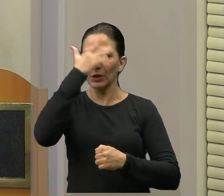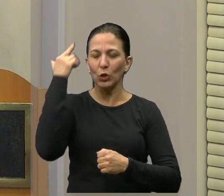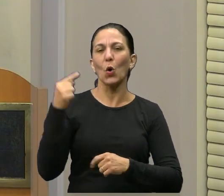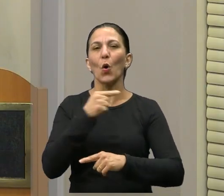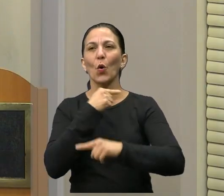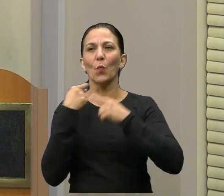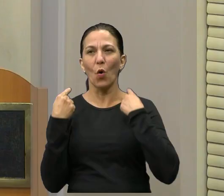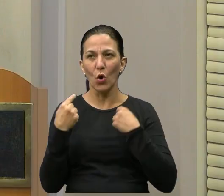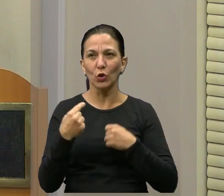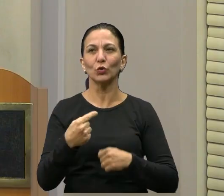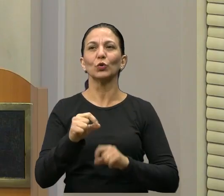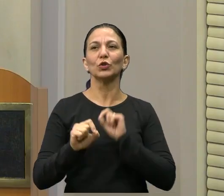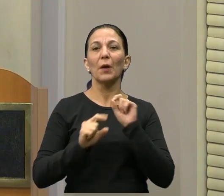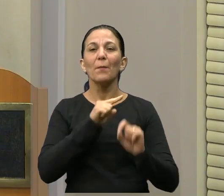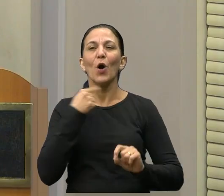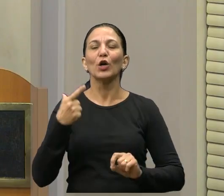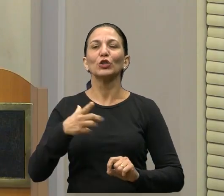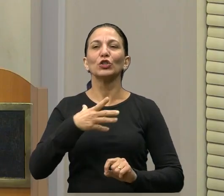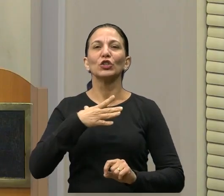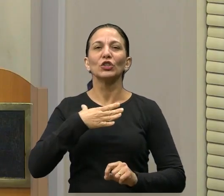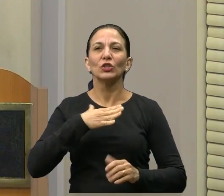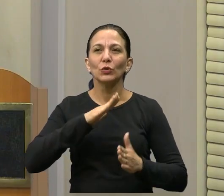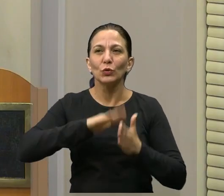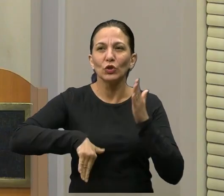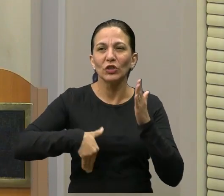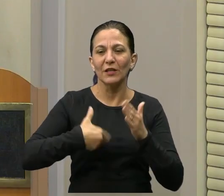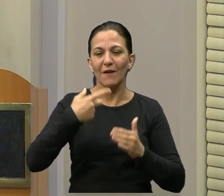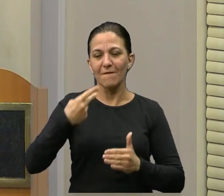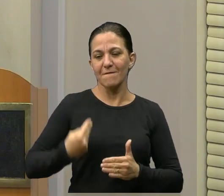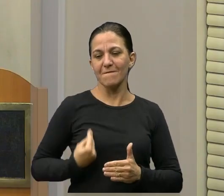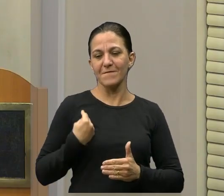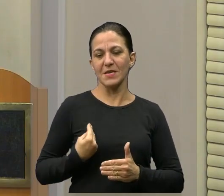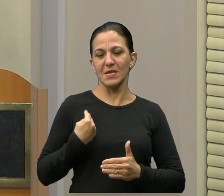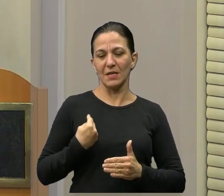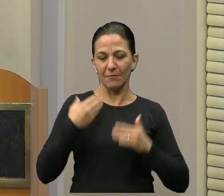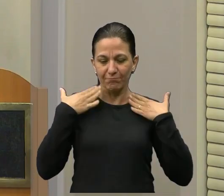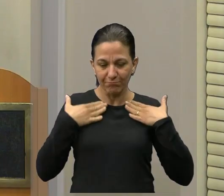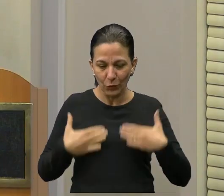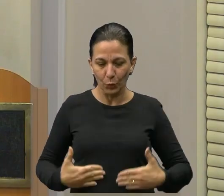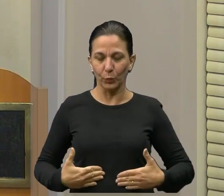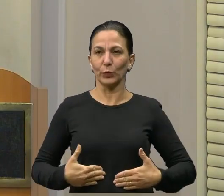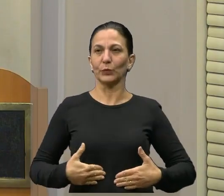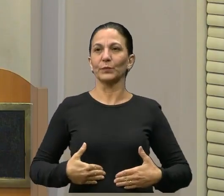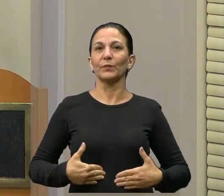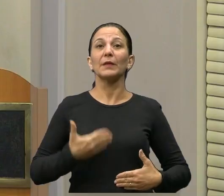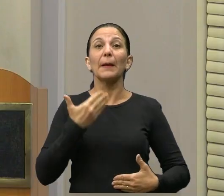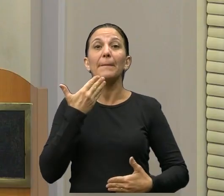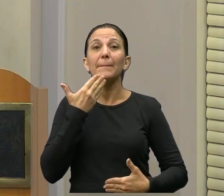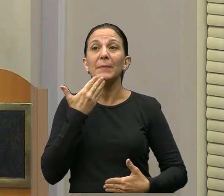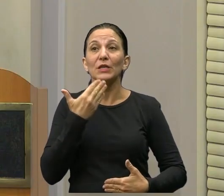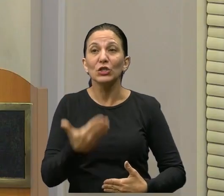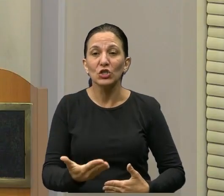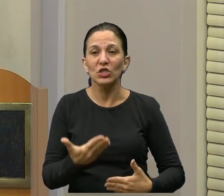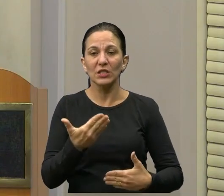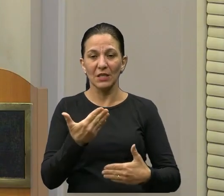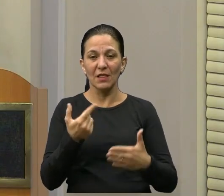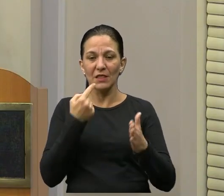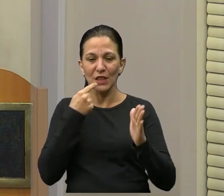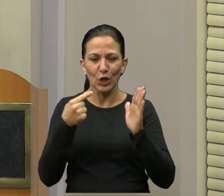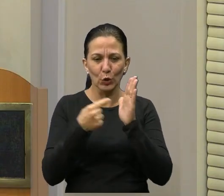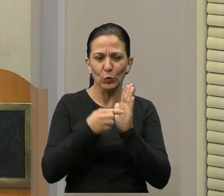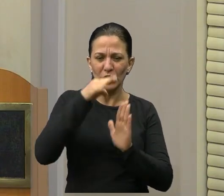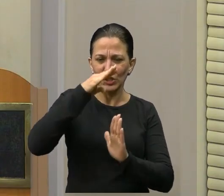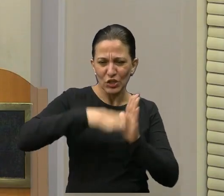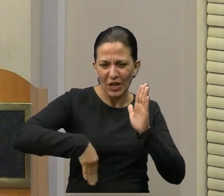nós o nosso bem mais sagrado, a presença física, a vida. Finalizo, presidente, pedindo que retirem essa denúncia, que